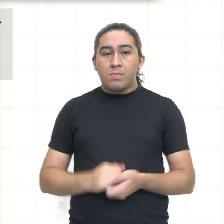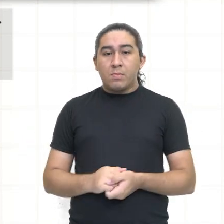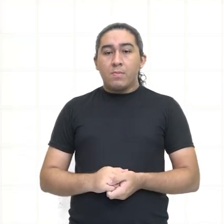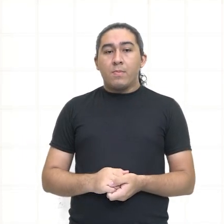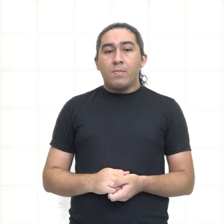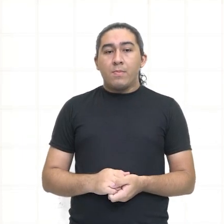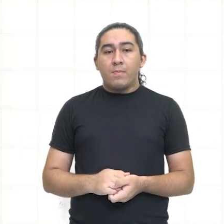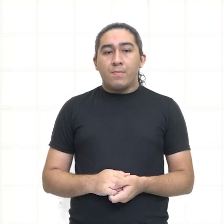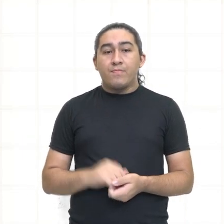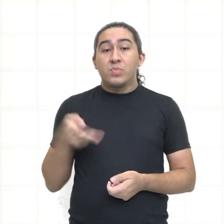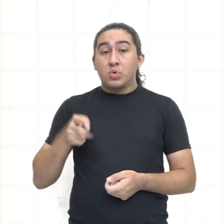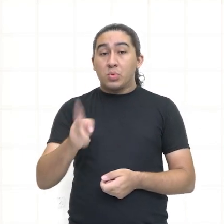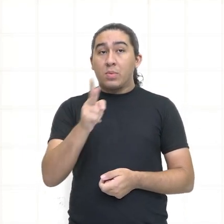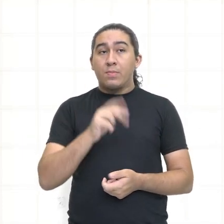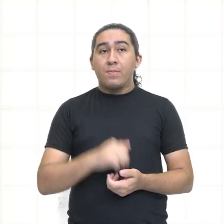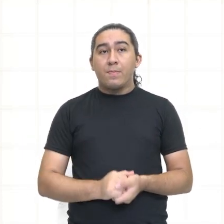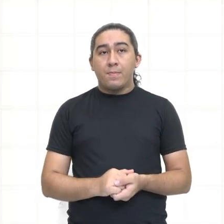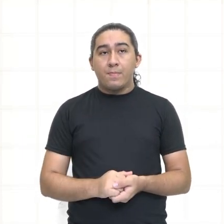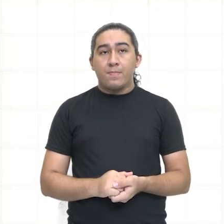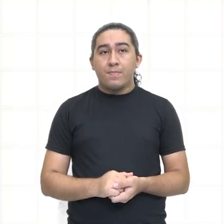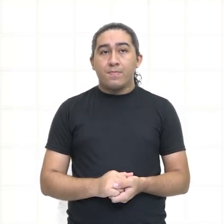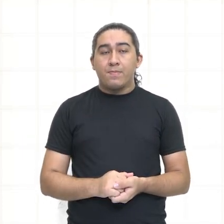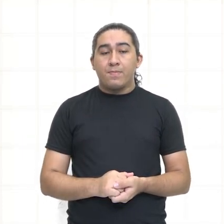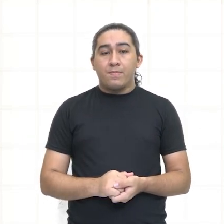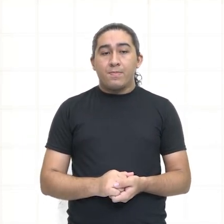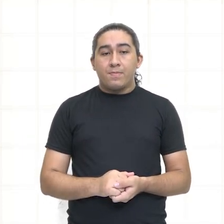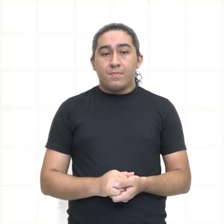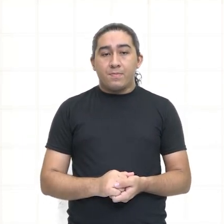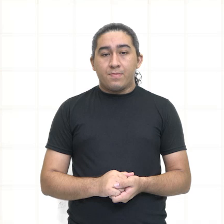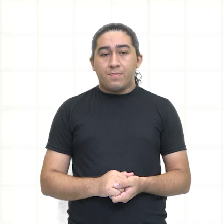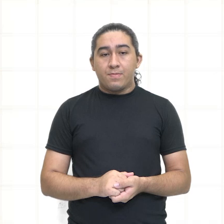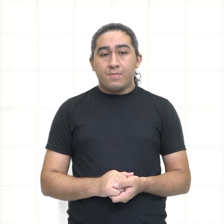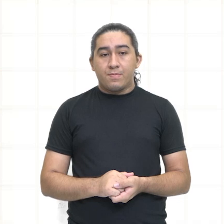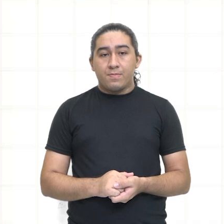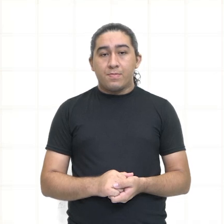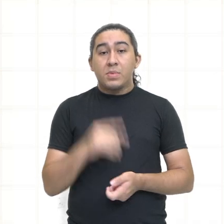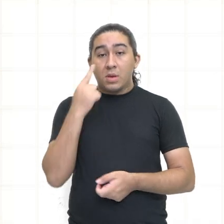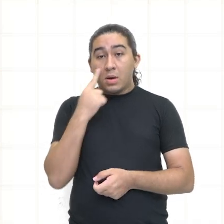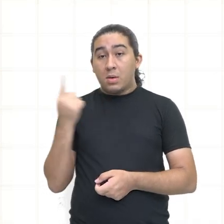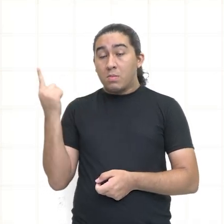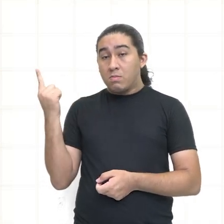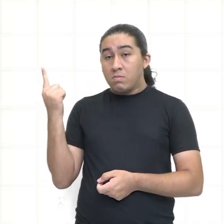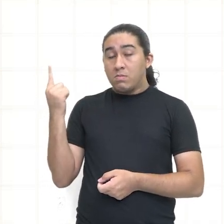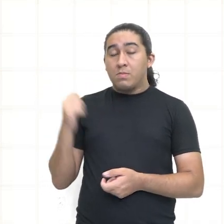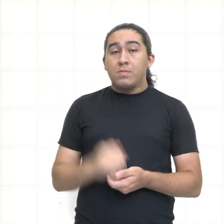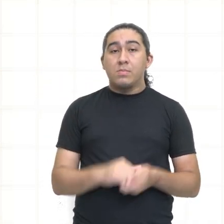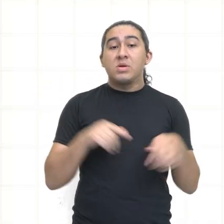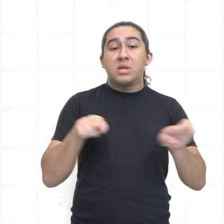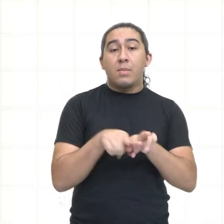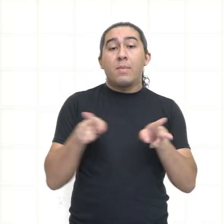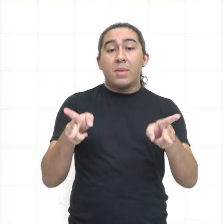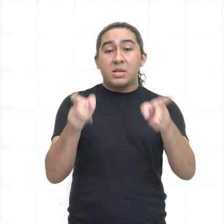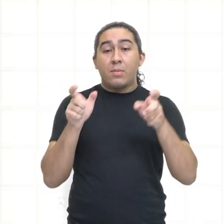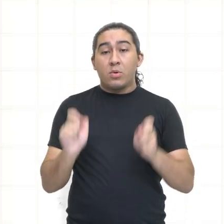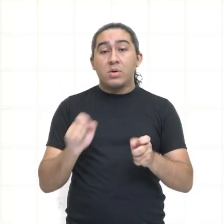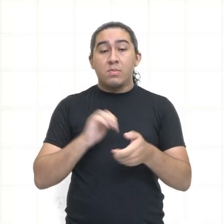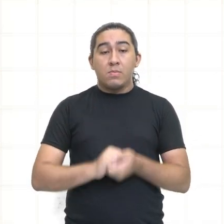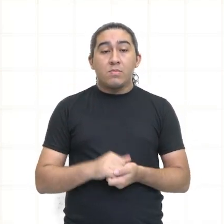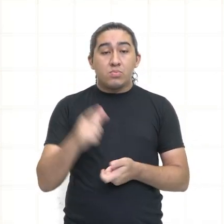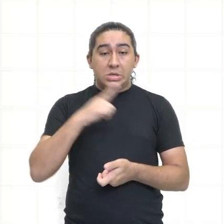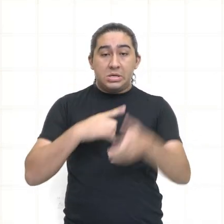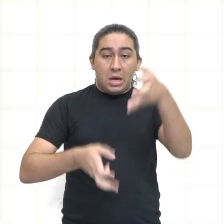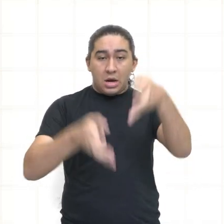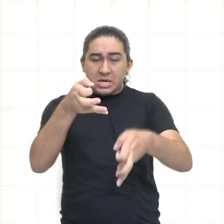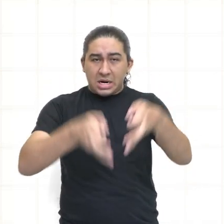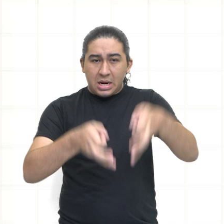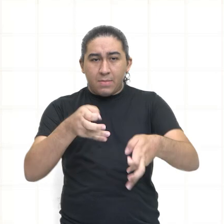certo? Continuando, a Conferência de Potsdam, vamos também verificar os tribunais de